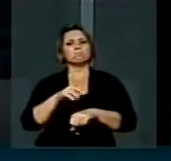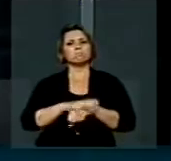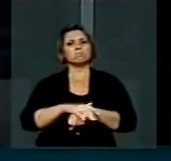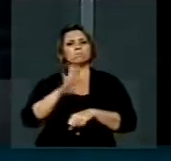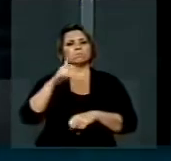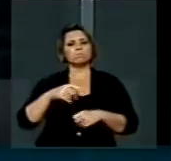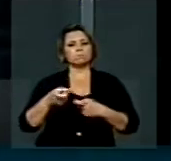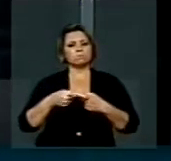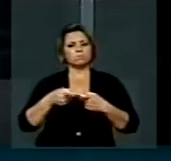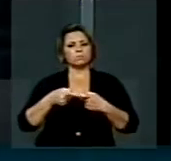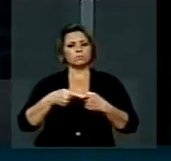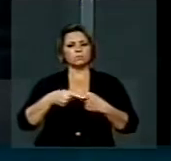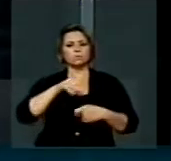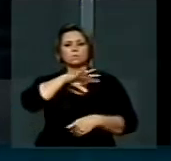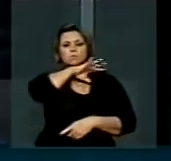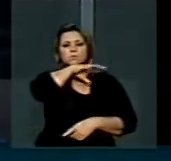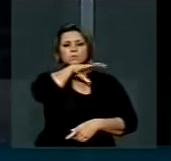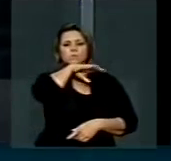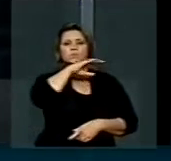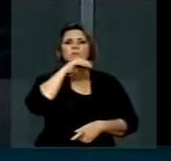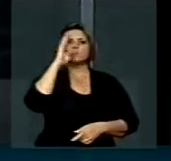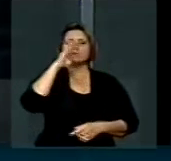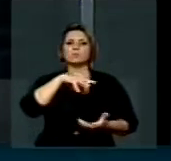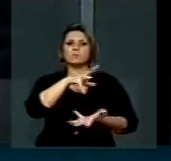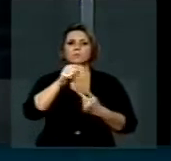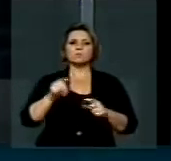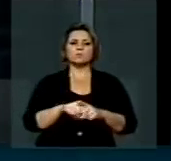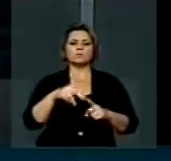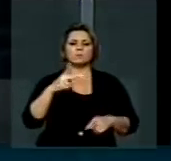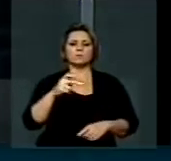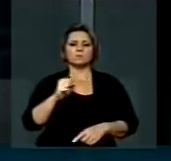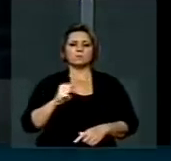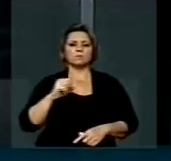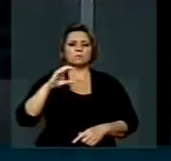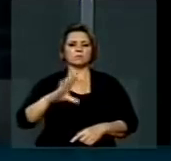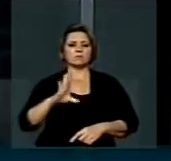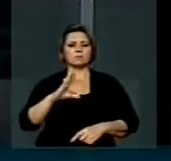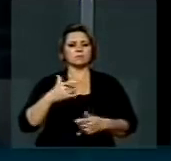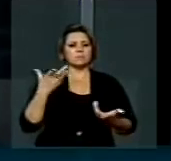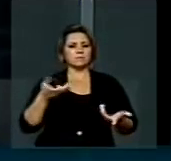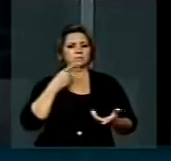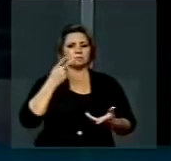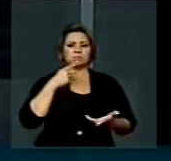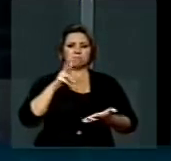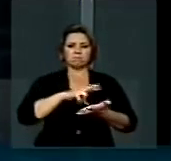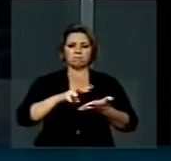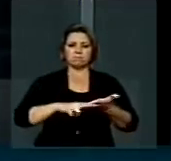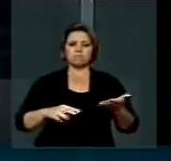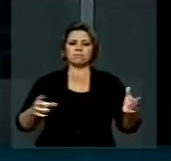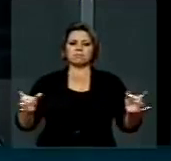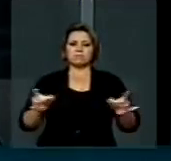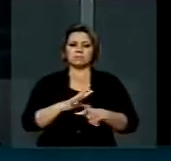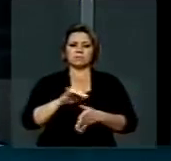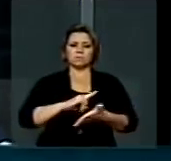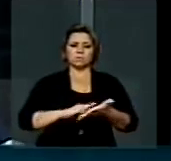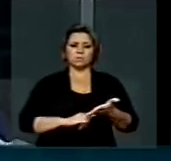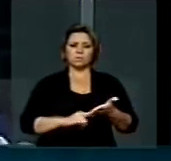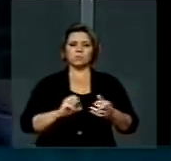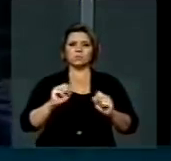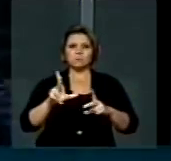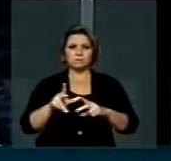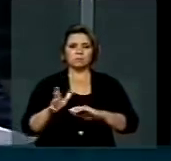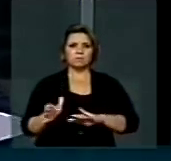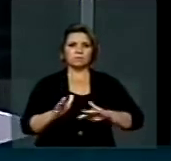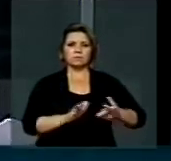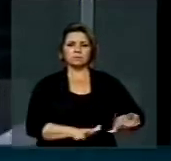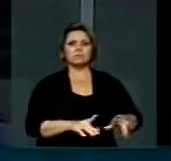de médicos veterinários do mundo. Então, em nome da bancada do PSC, gostaria de dar por lido este nosso pronunciamento.